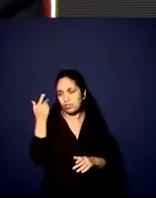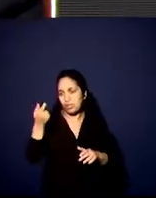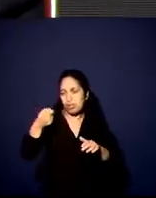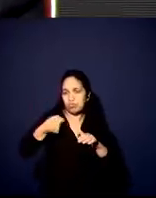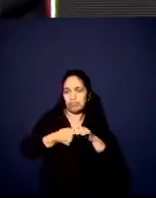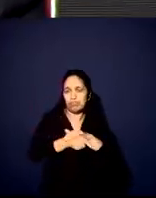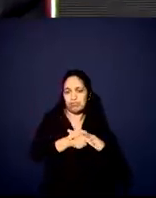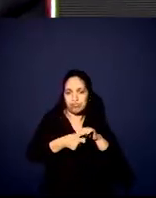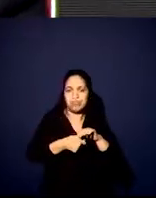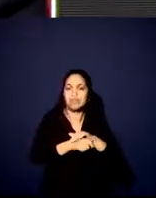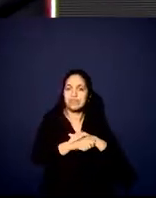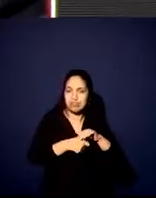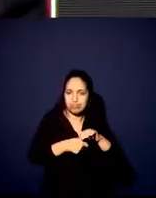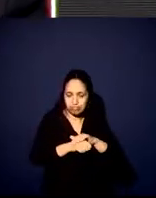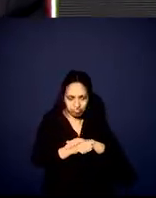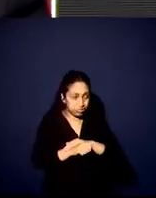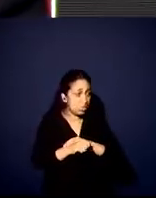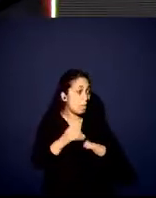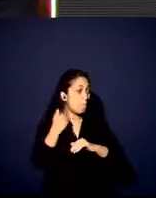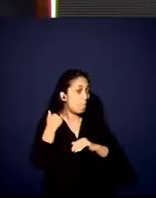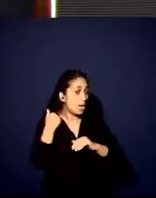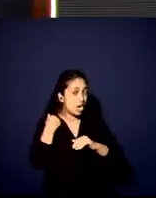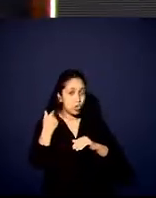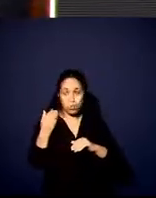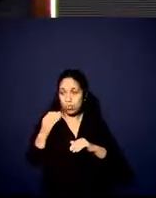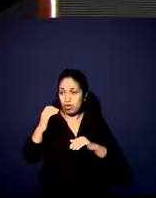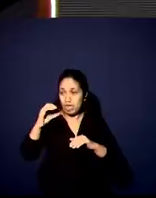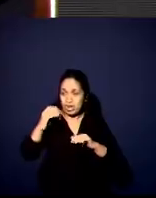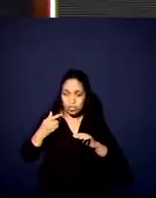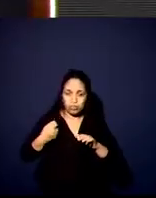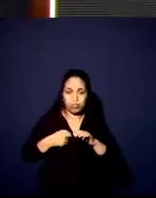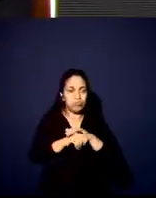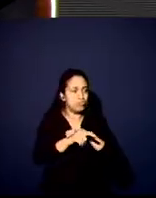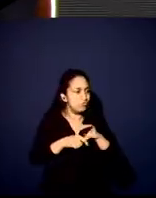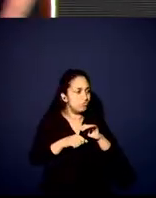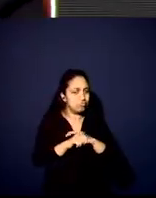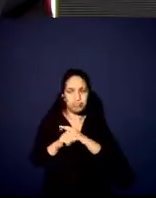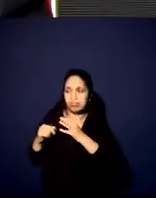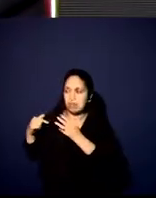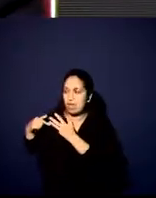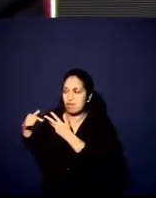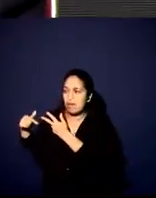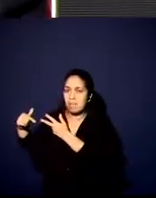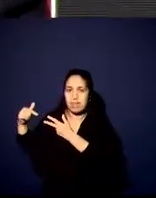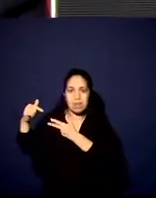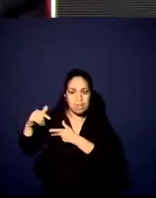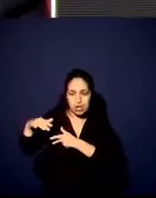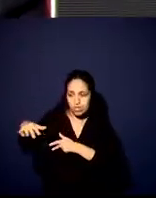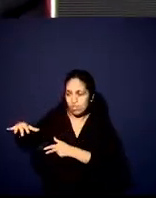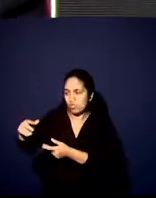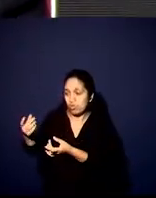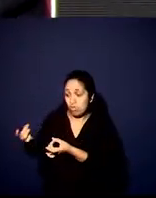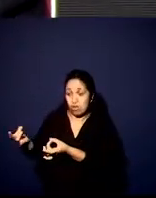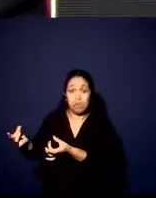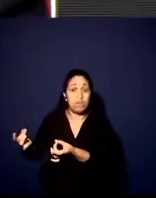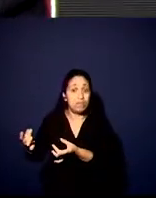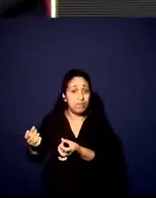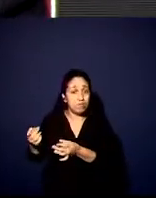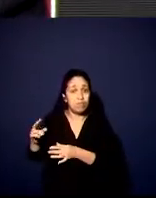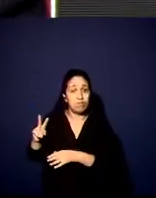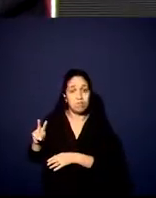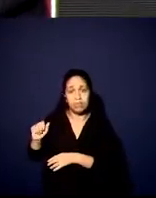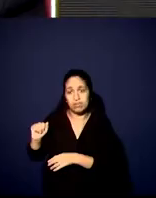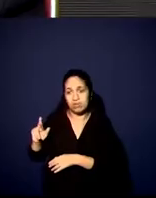investiram né bancos dando crédito ou seja todo toda cadeia setor de varejo teve suas